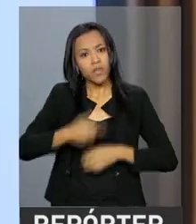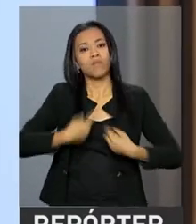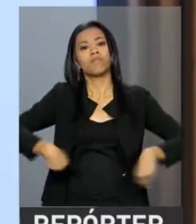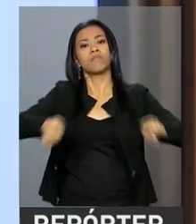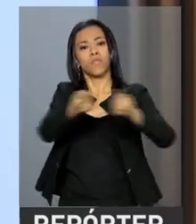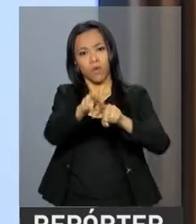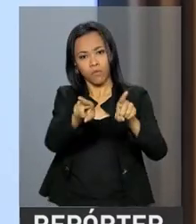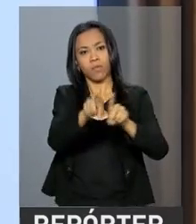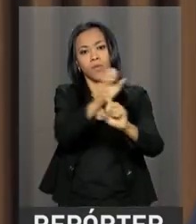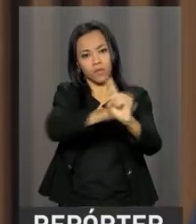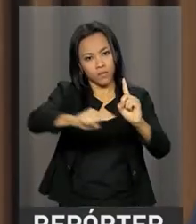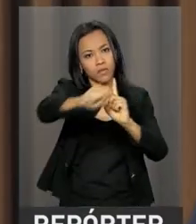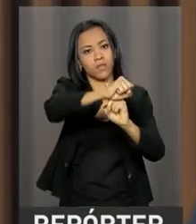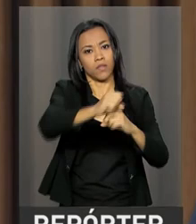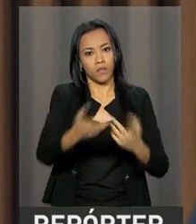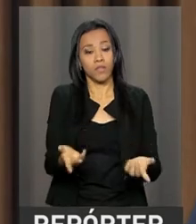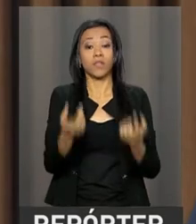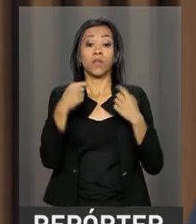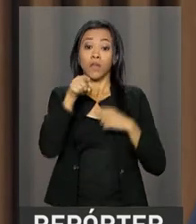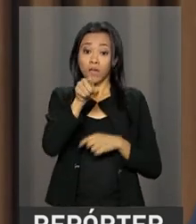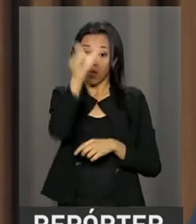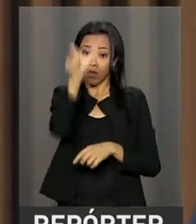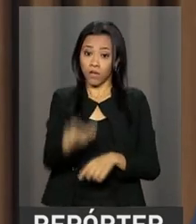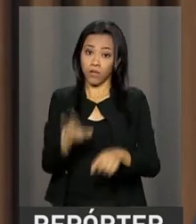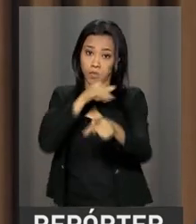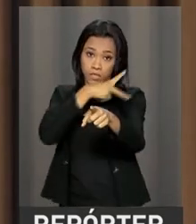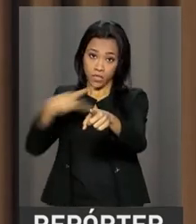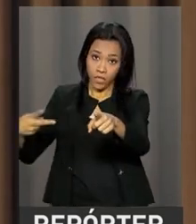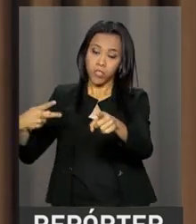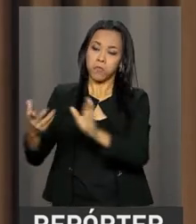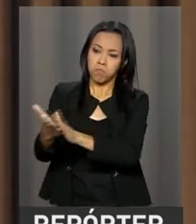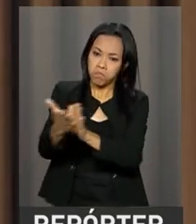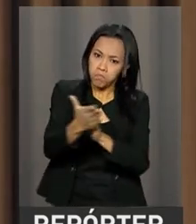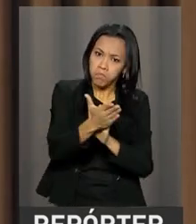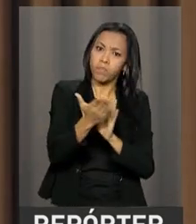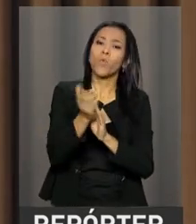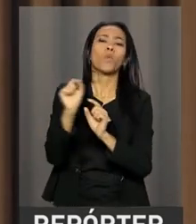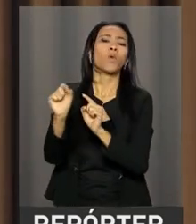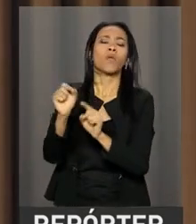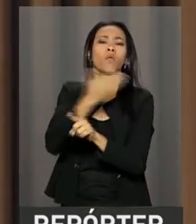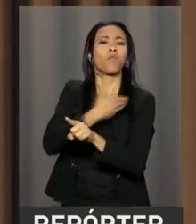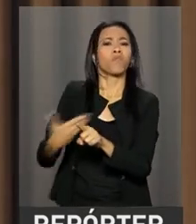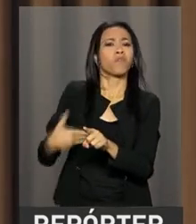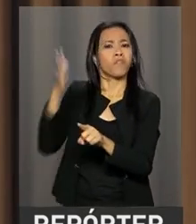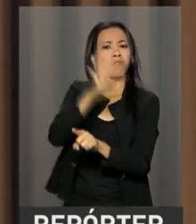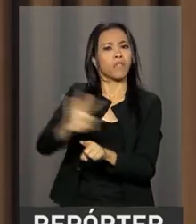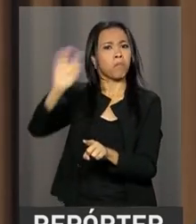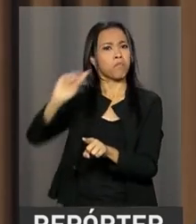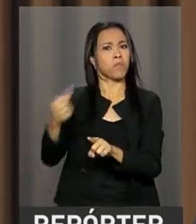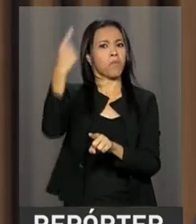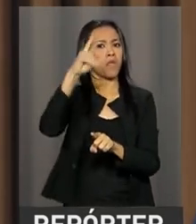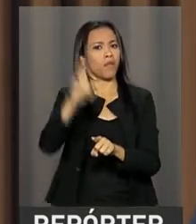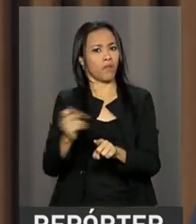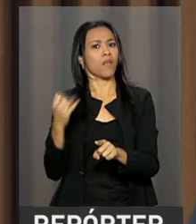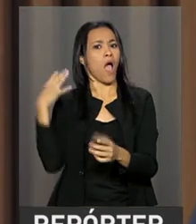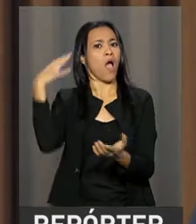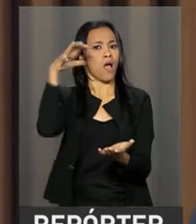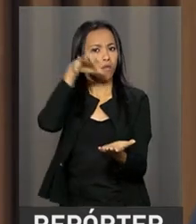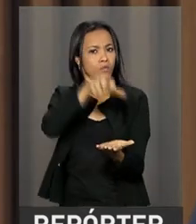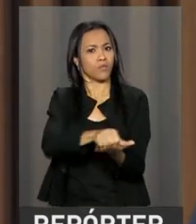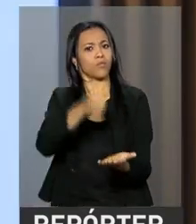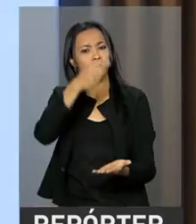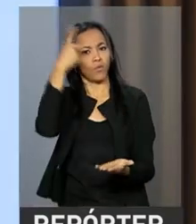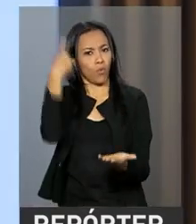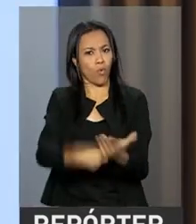quanto à população. O presidente em exercício elogiou o fato de o governo federal assumir pela primeira vez responsabilidade